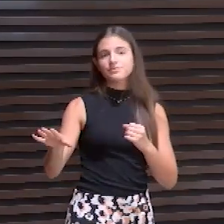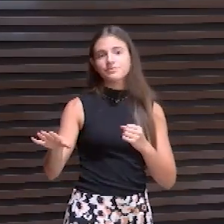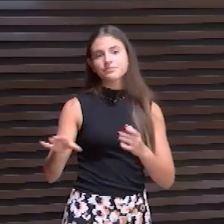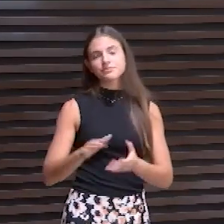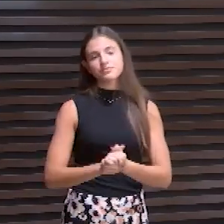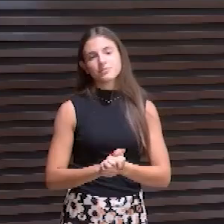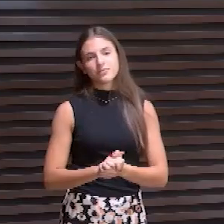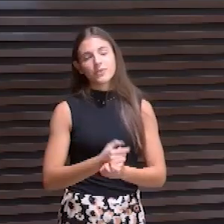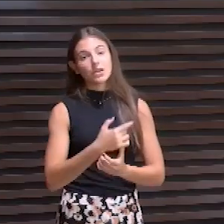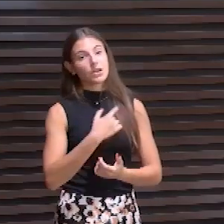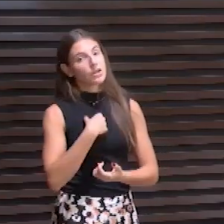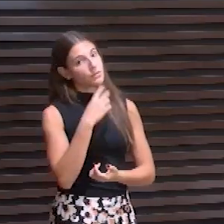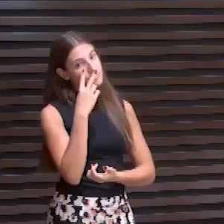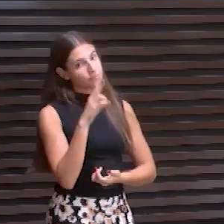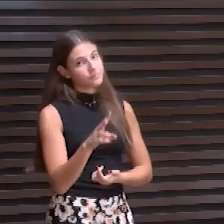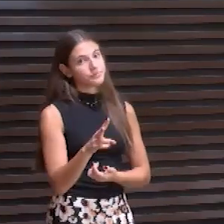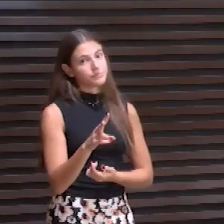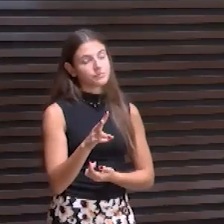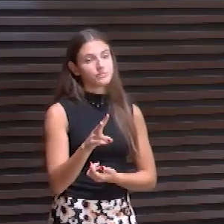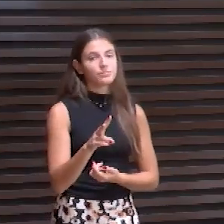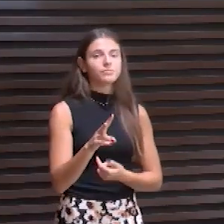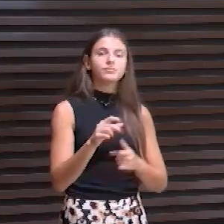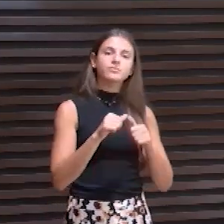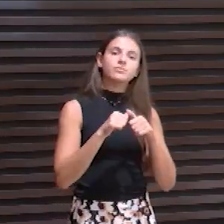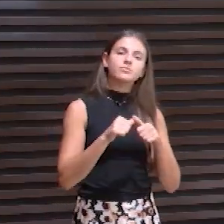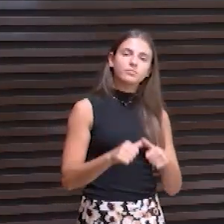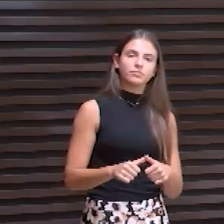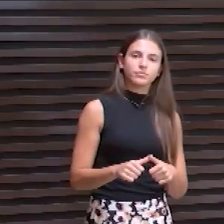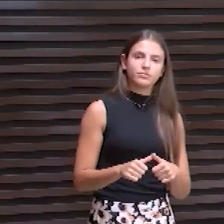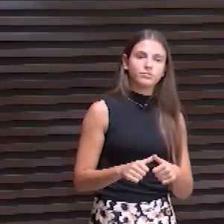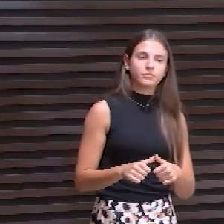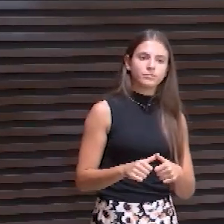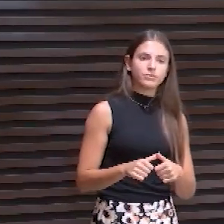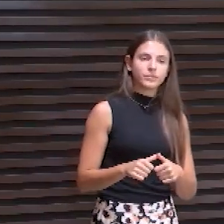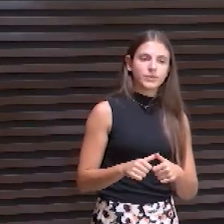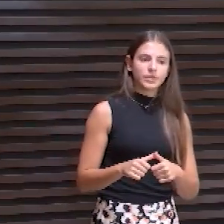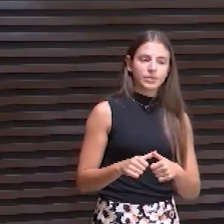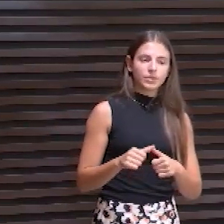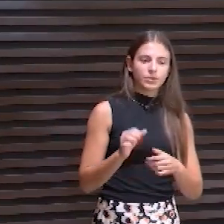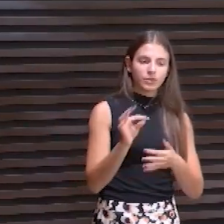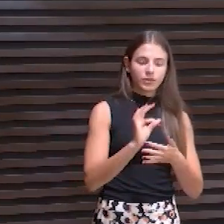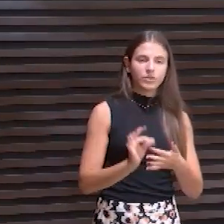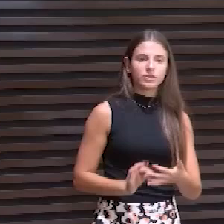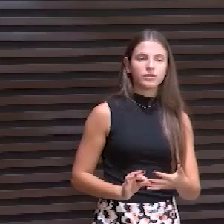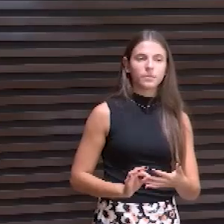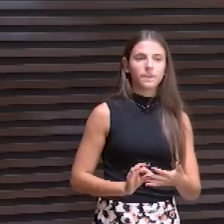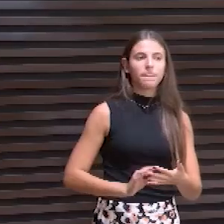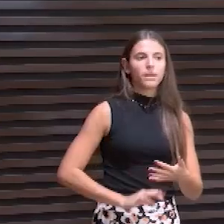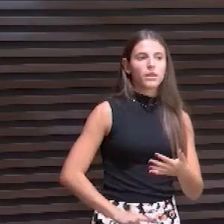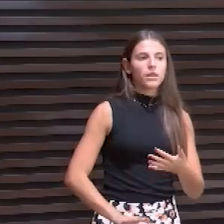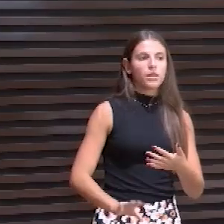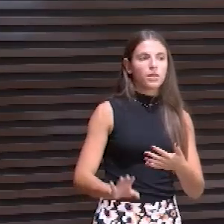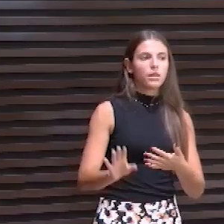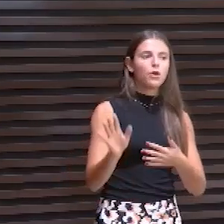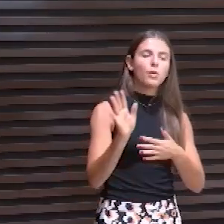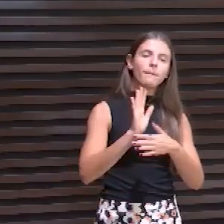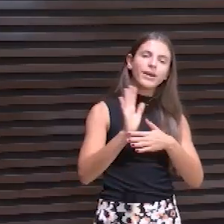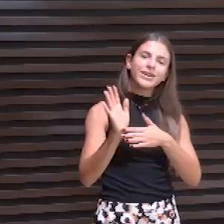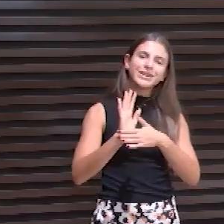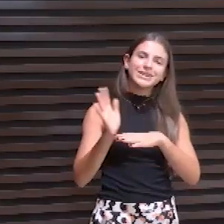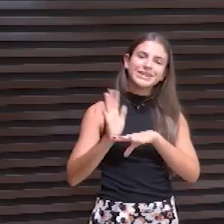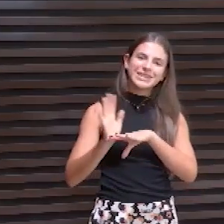Eu assisti esse relato no The Chosen. Achei muito interessante como eles trouxeram esse